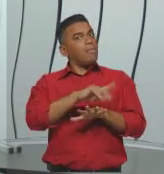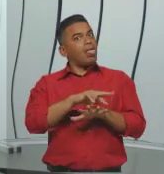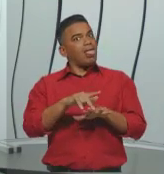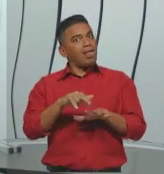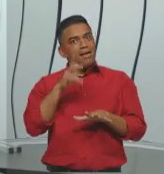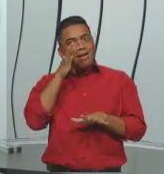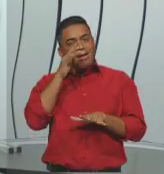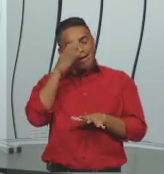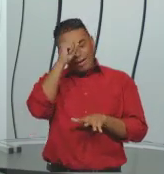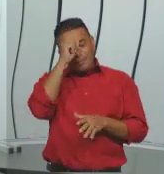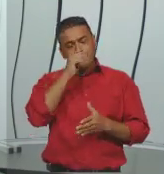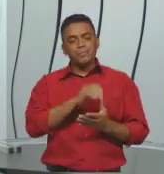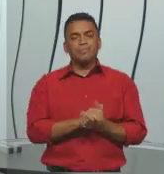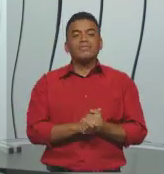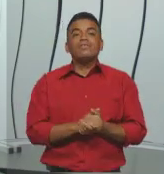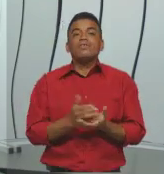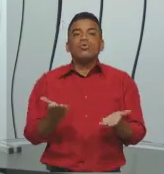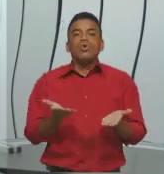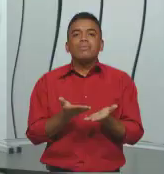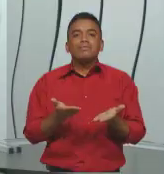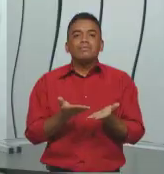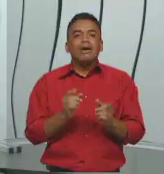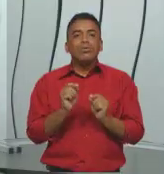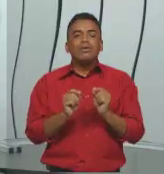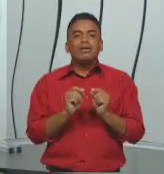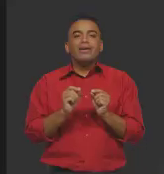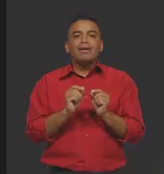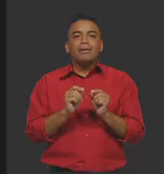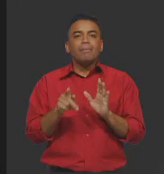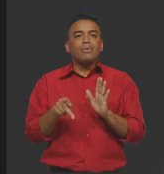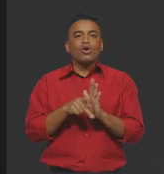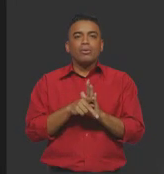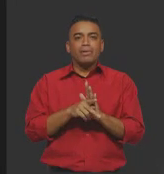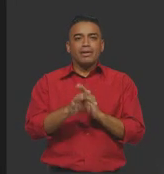Vamos começar aqui, então, da glândula tireoide.